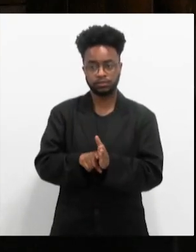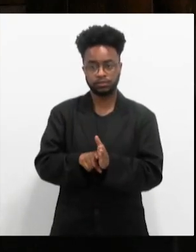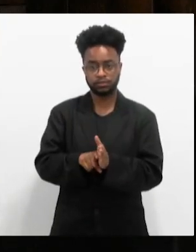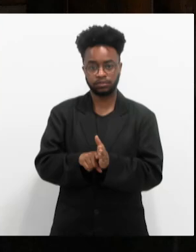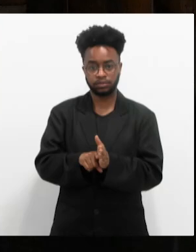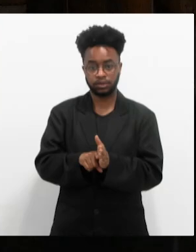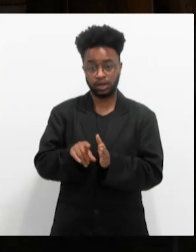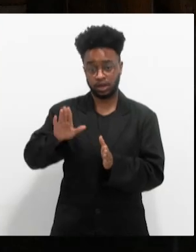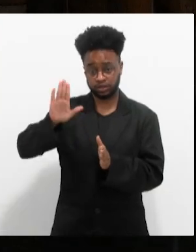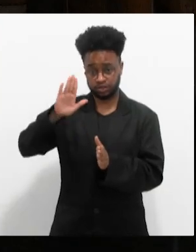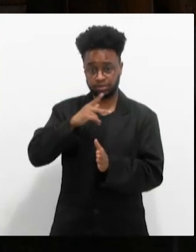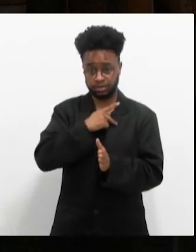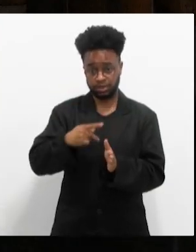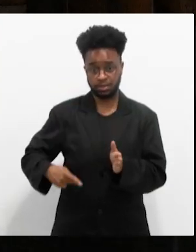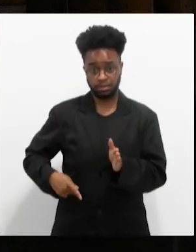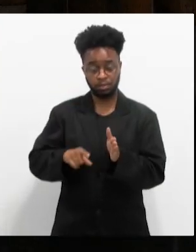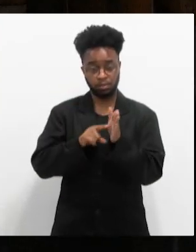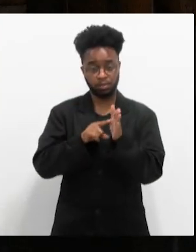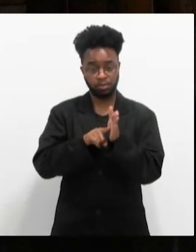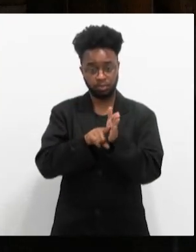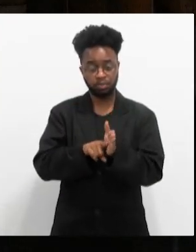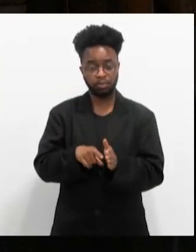presidente, o posto Ipiranga,